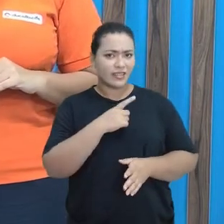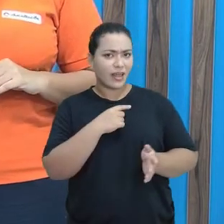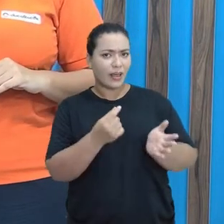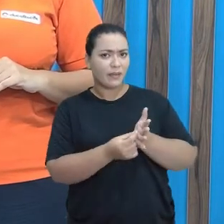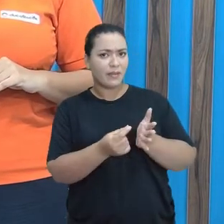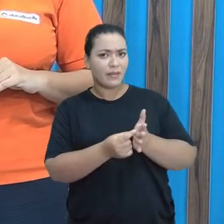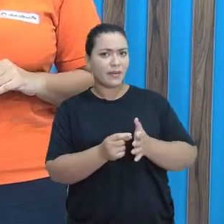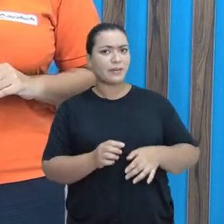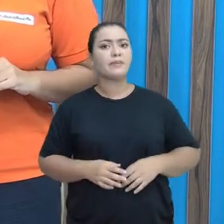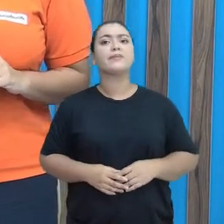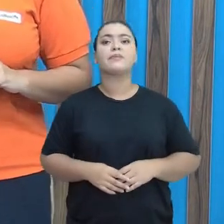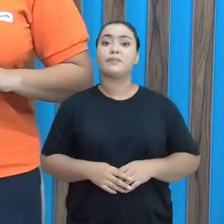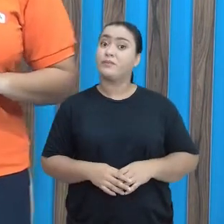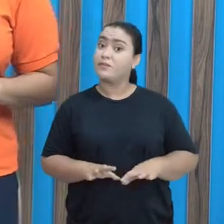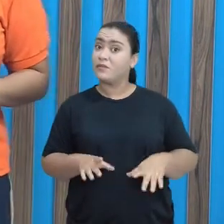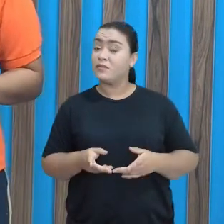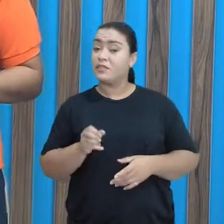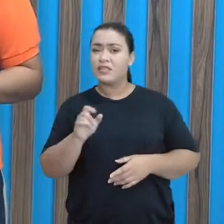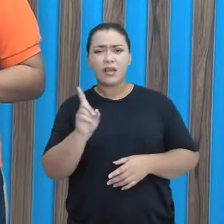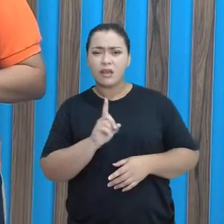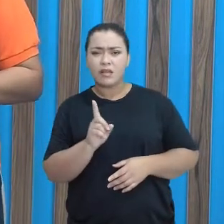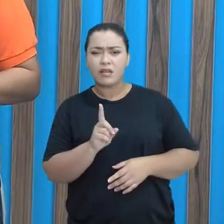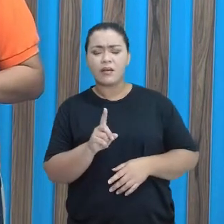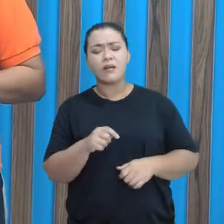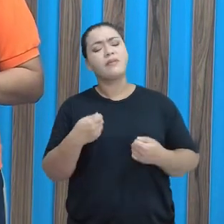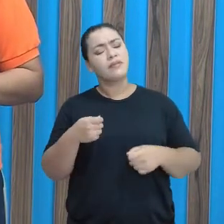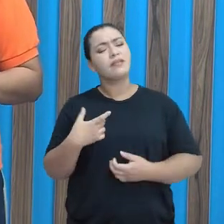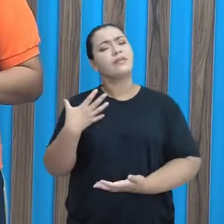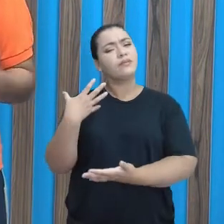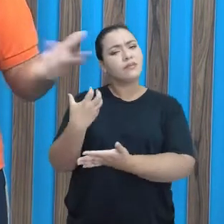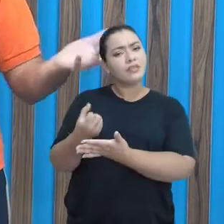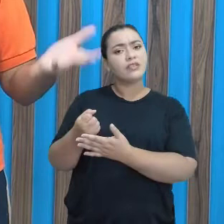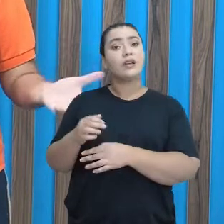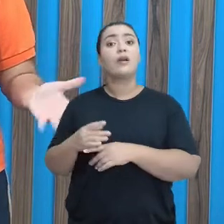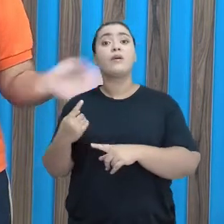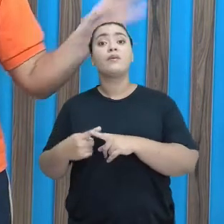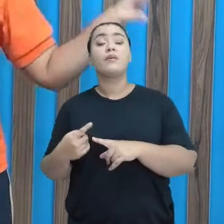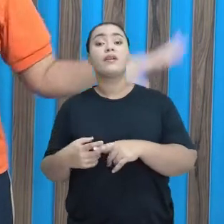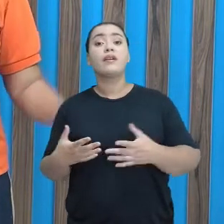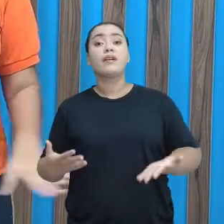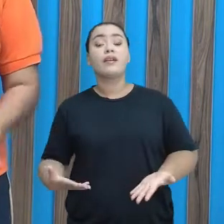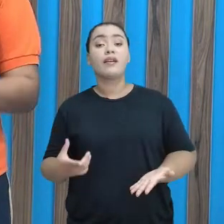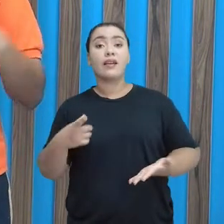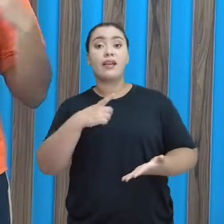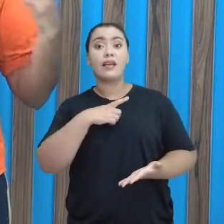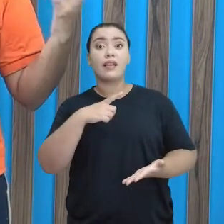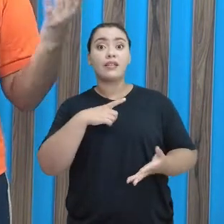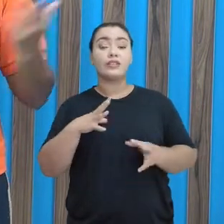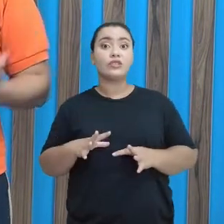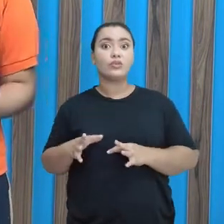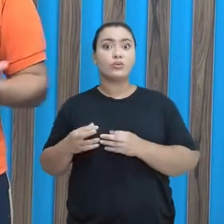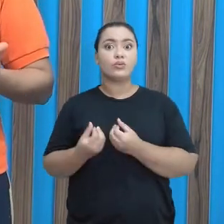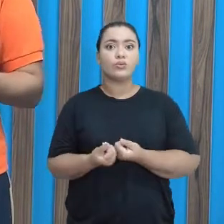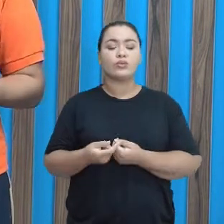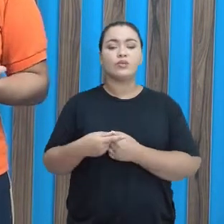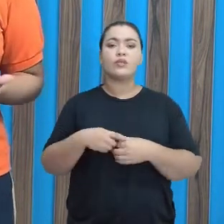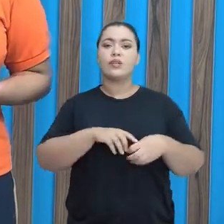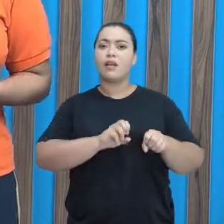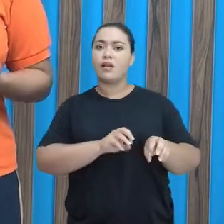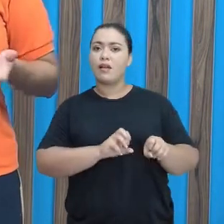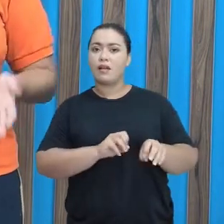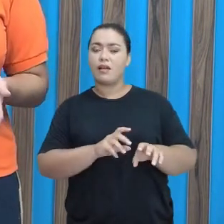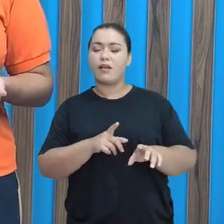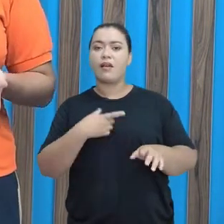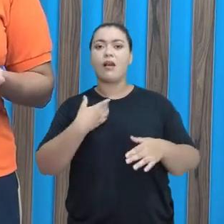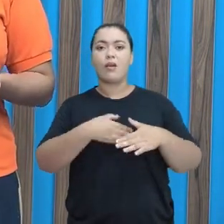aplicativo? Se não tiver, gente, é bom a gente baixar, né? Por quê? Porque além de todo o acervo das aulas, a gente